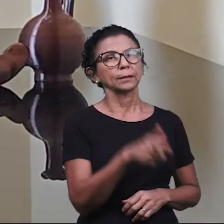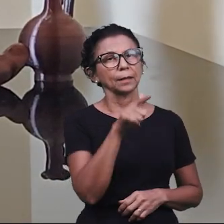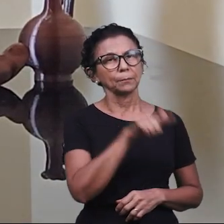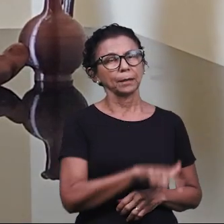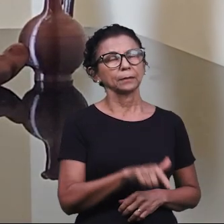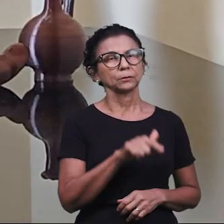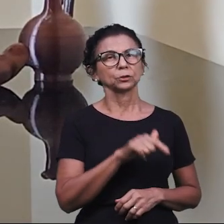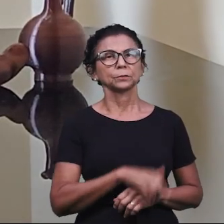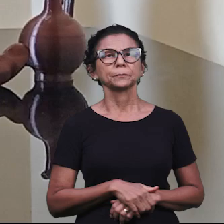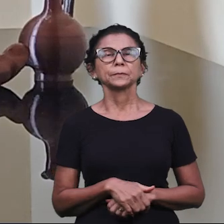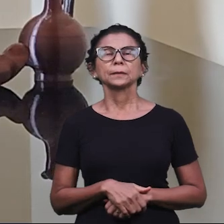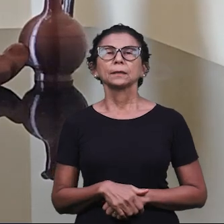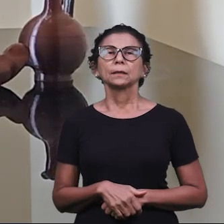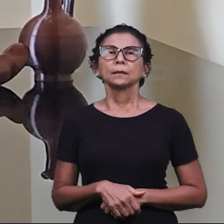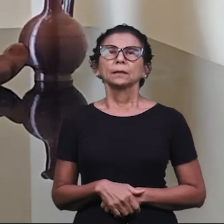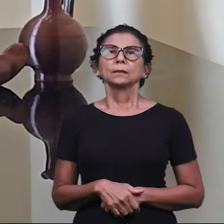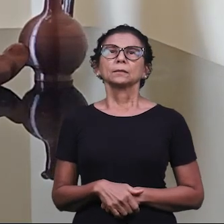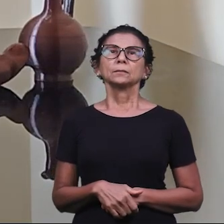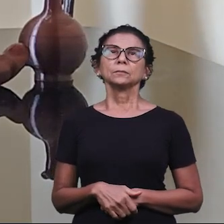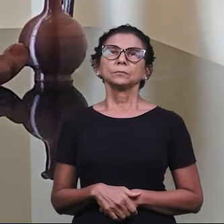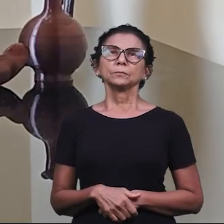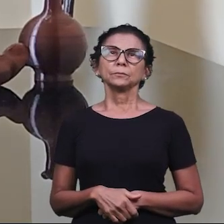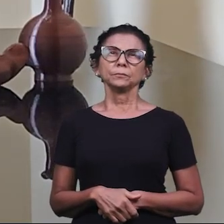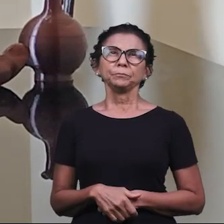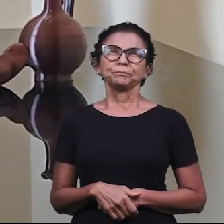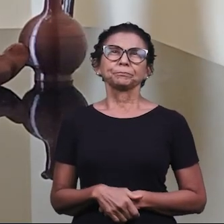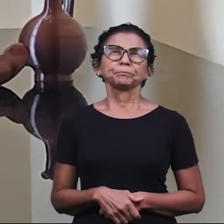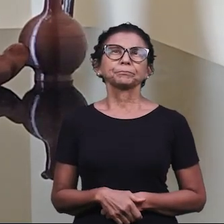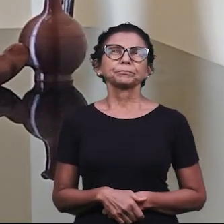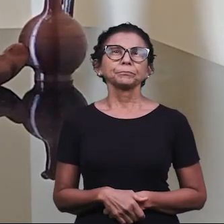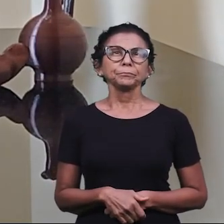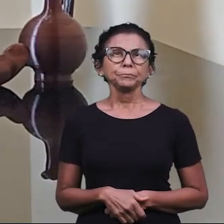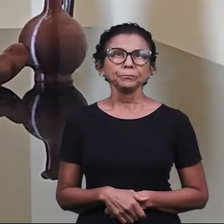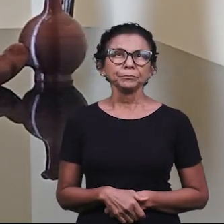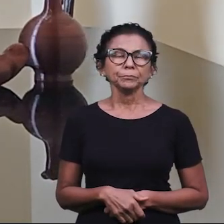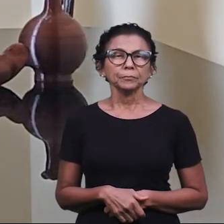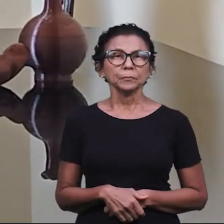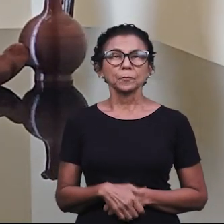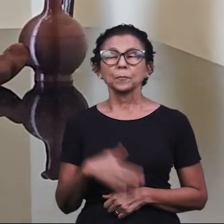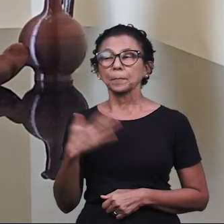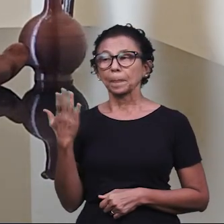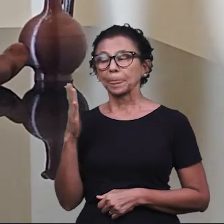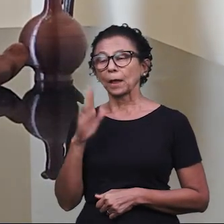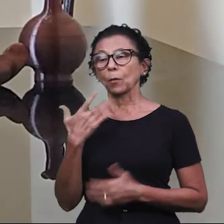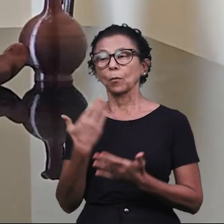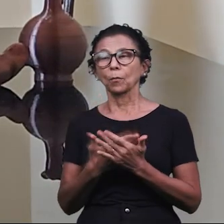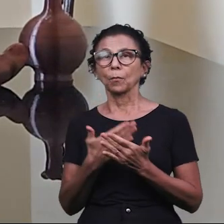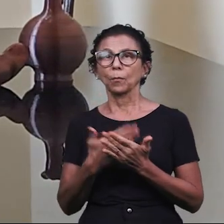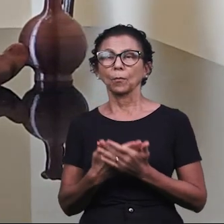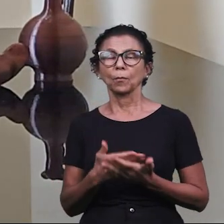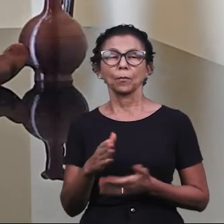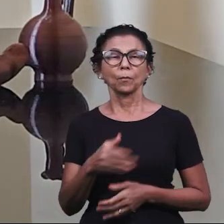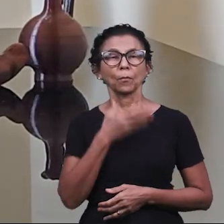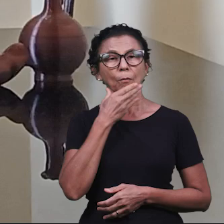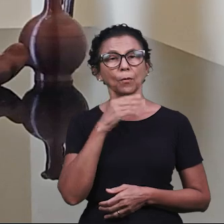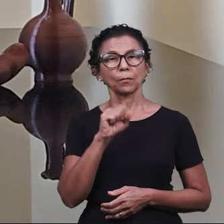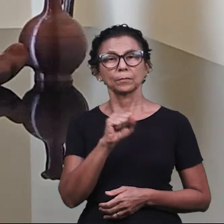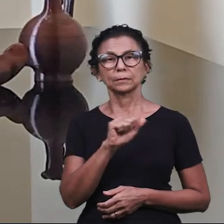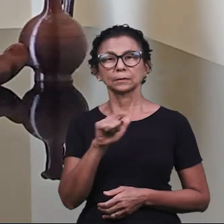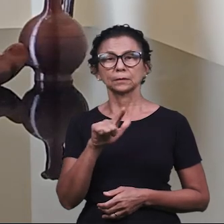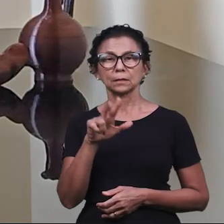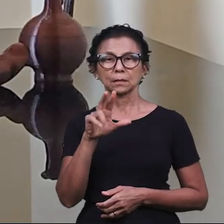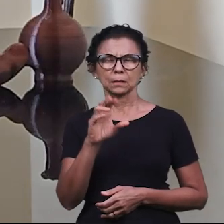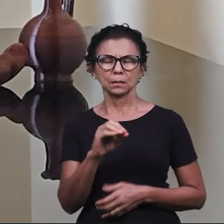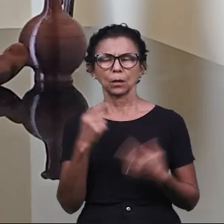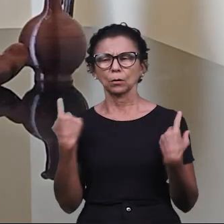algumas partes. Então, crianças, hoje nós vamos falar sobre a vida de Saulo. Saulo era um perseguidor